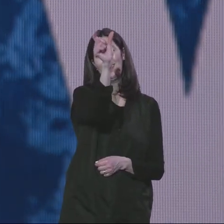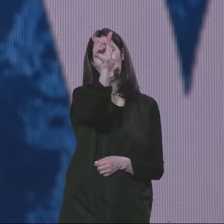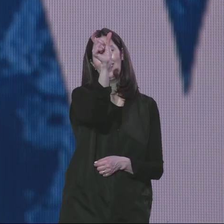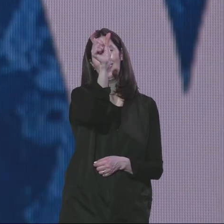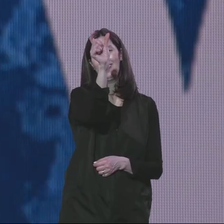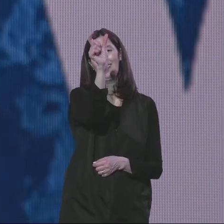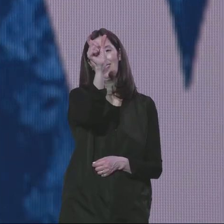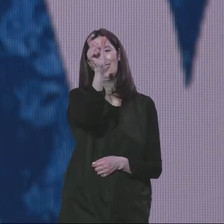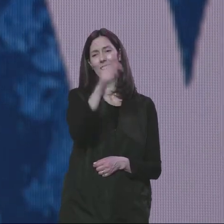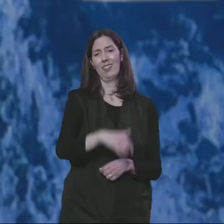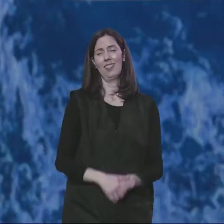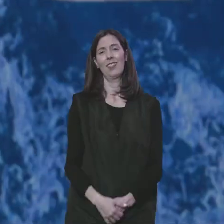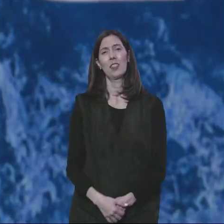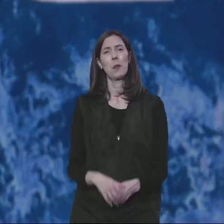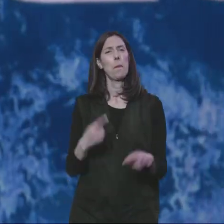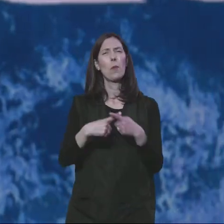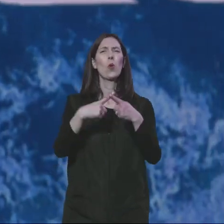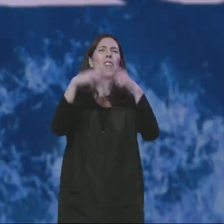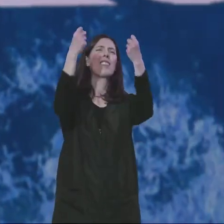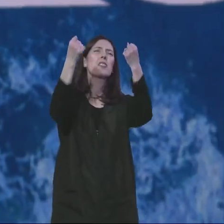E por que que eu estou falando disso?